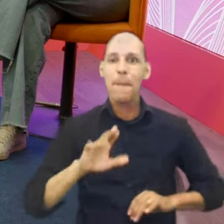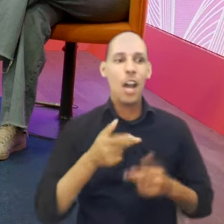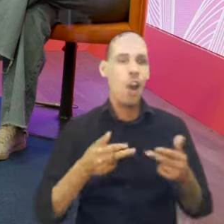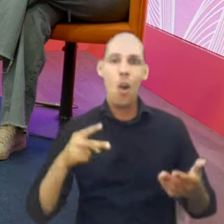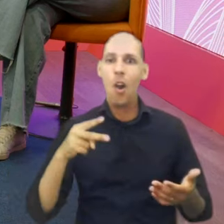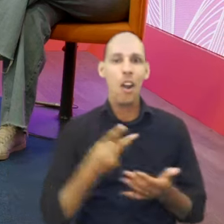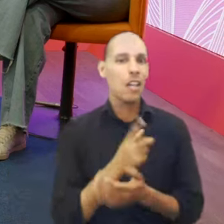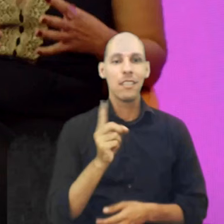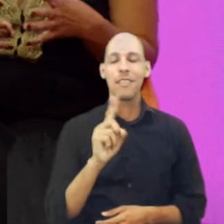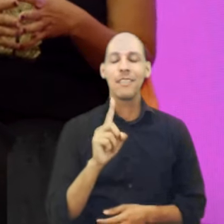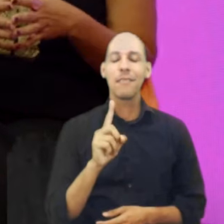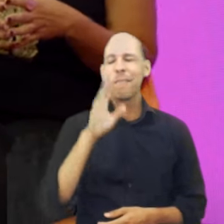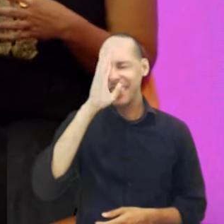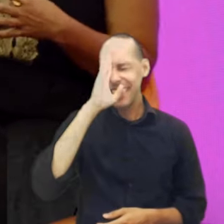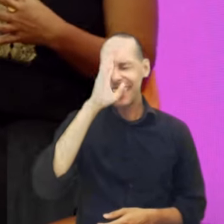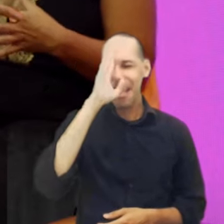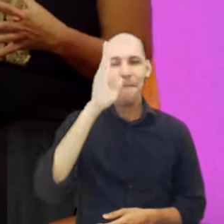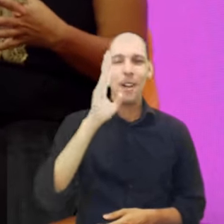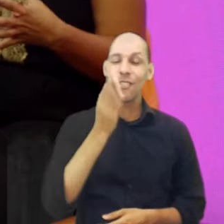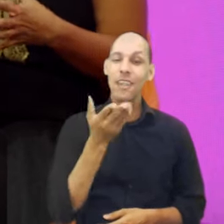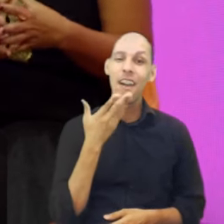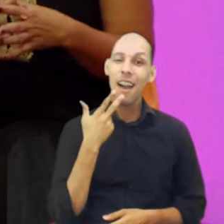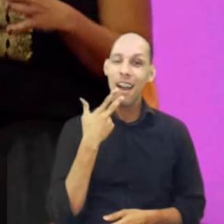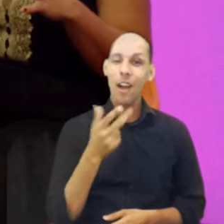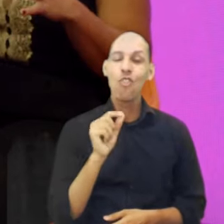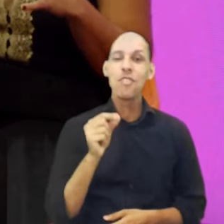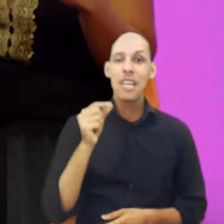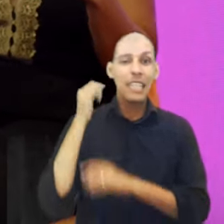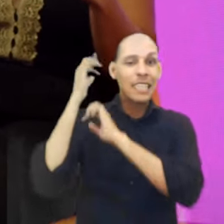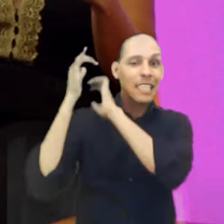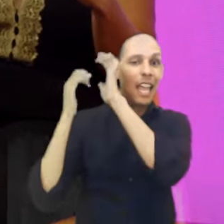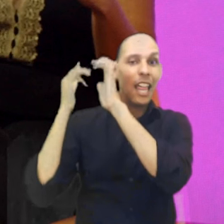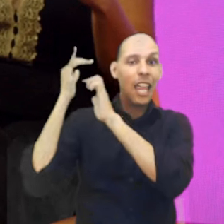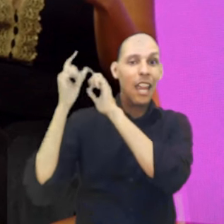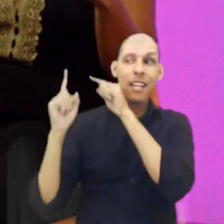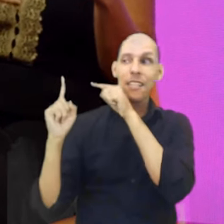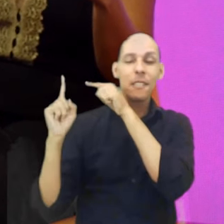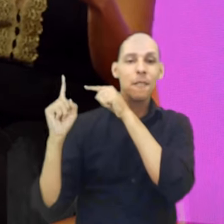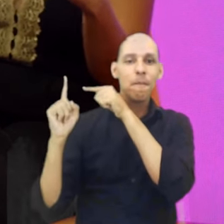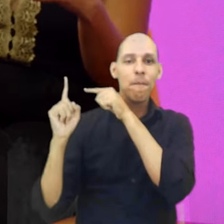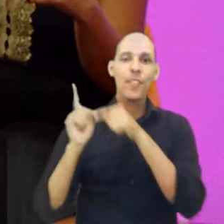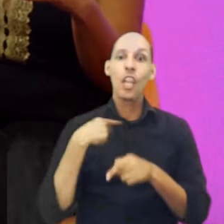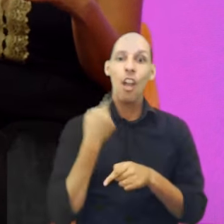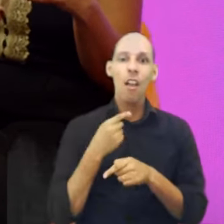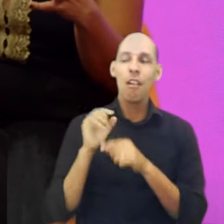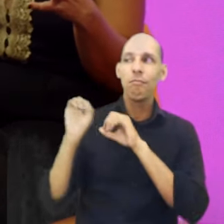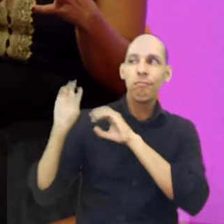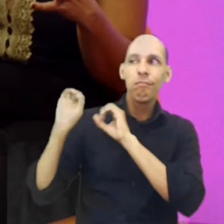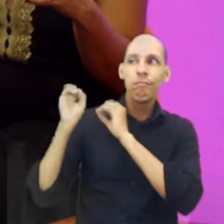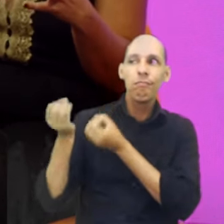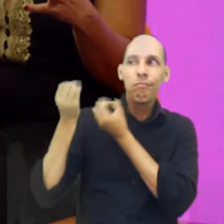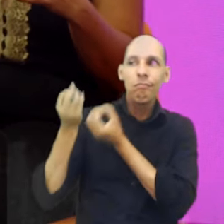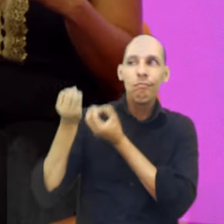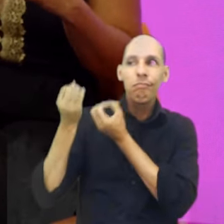amiga? Exatamente. Mas principalmente, que nem você acabou de dizer, o nosso cérebro, a gente vai programando ele ao longo